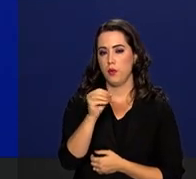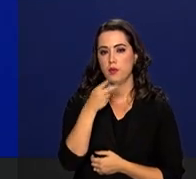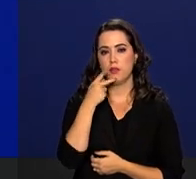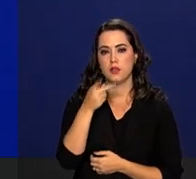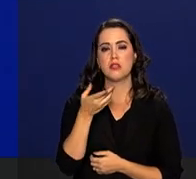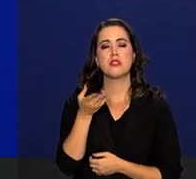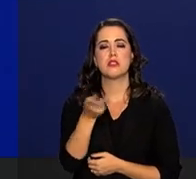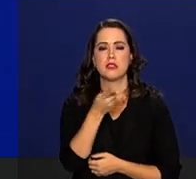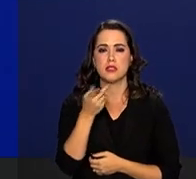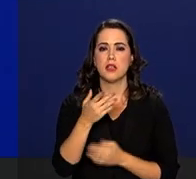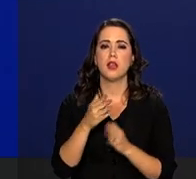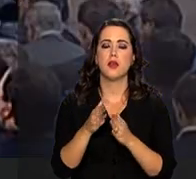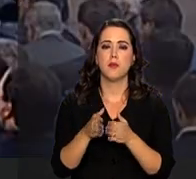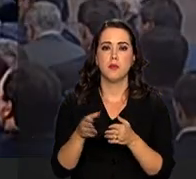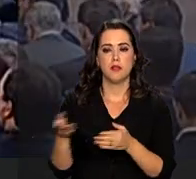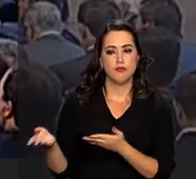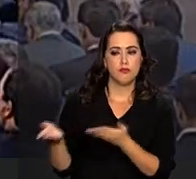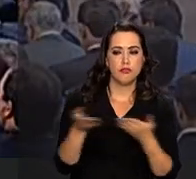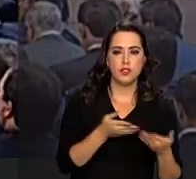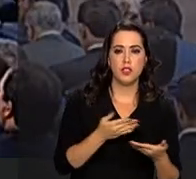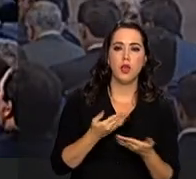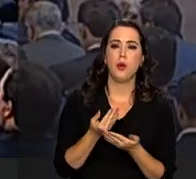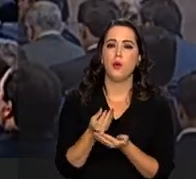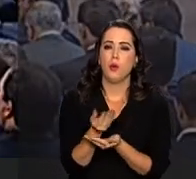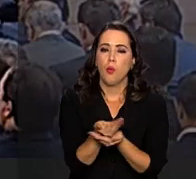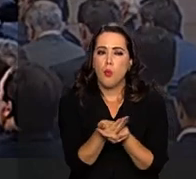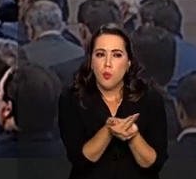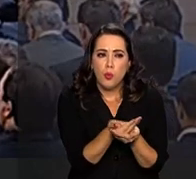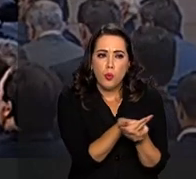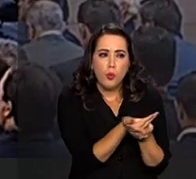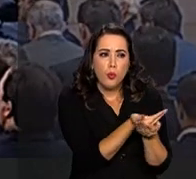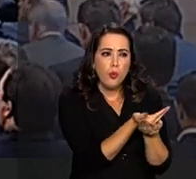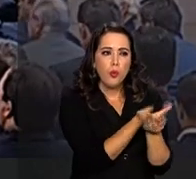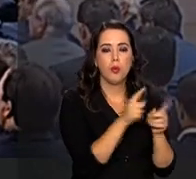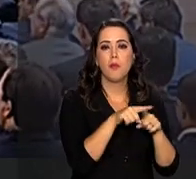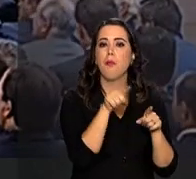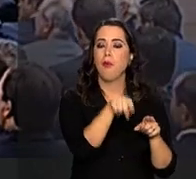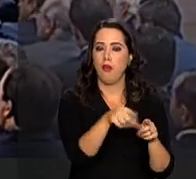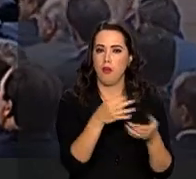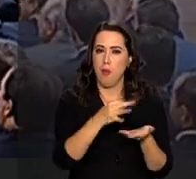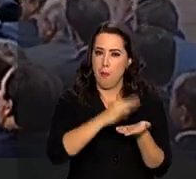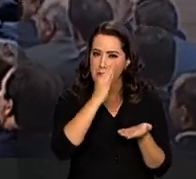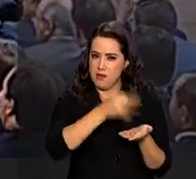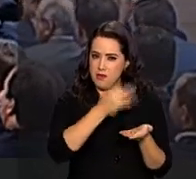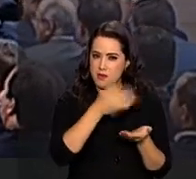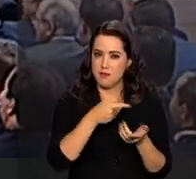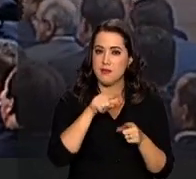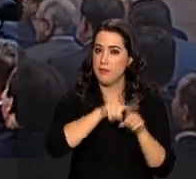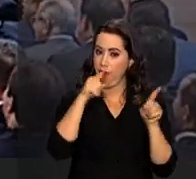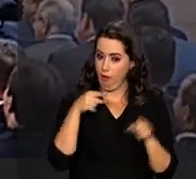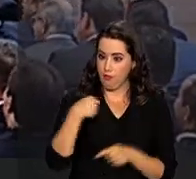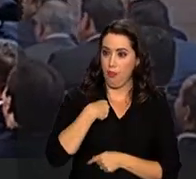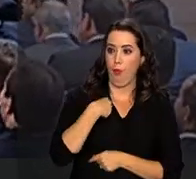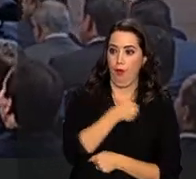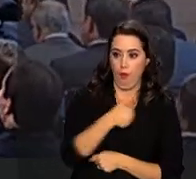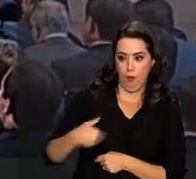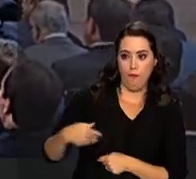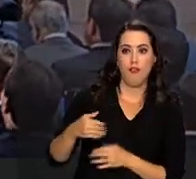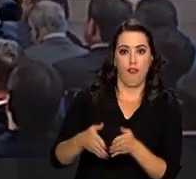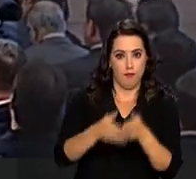mão, nos vários governos. No meu governo, vocês vieram com um prato de sopa, um prato fundo nas mãos.